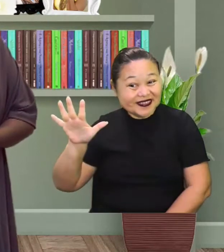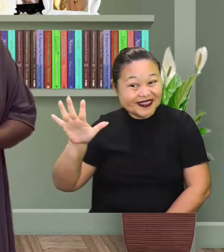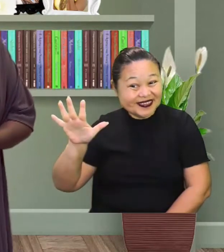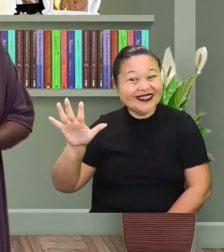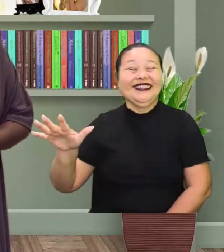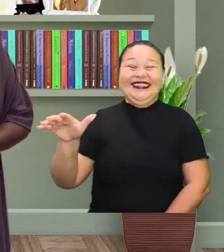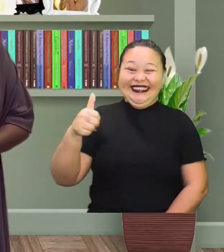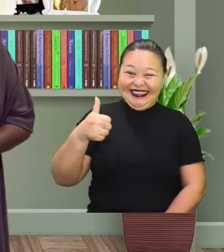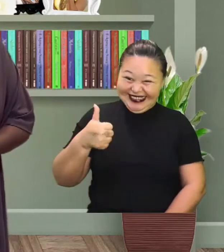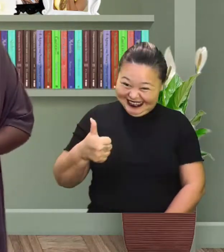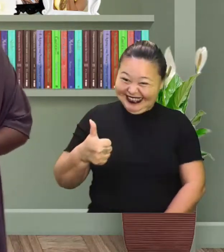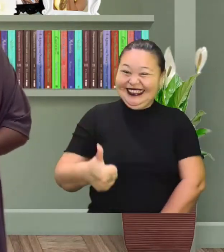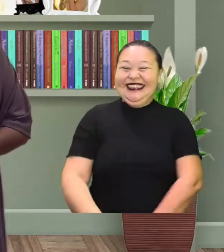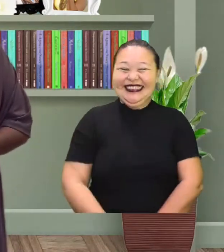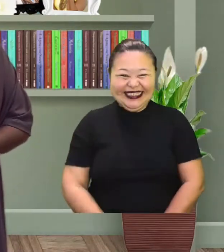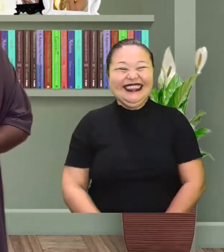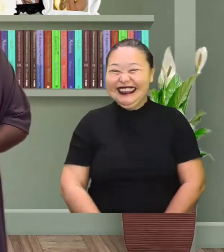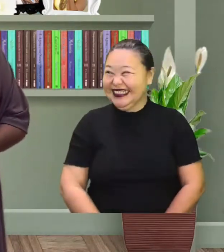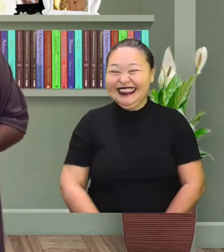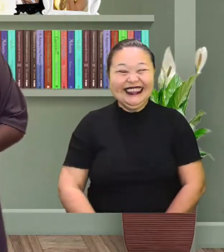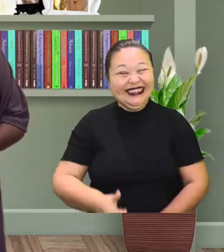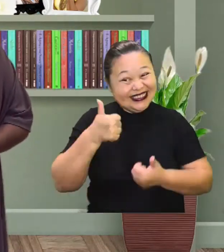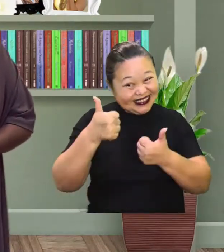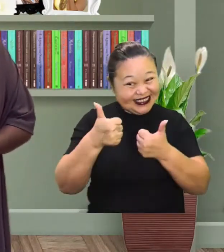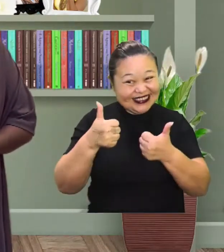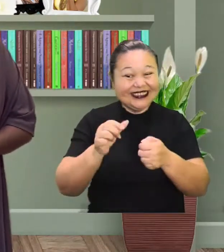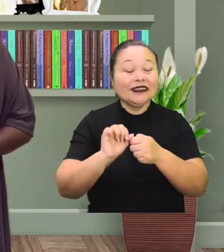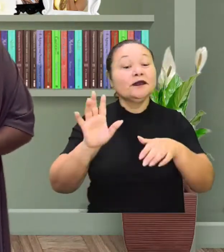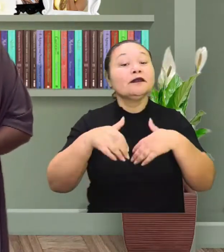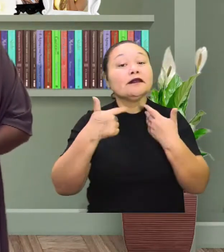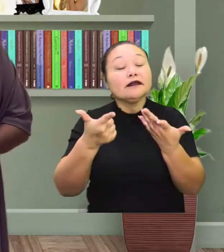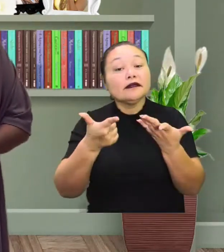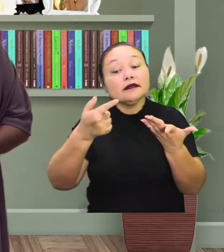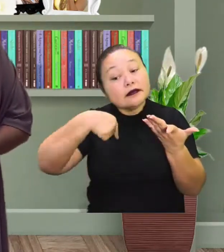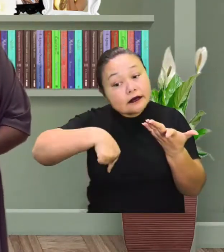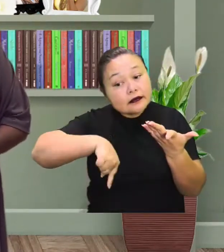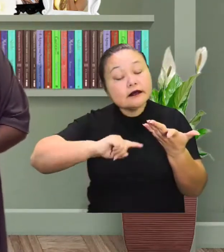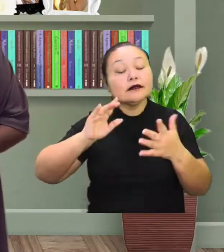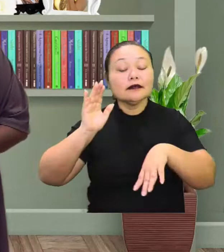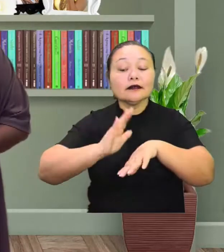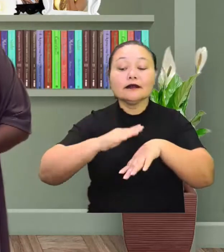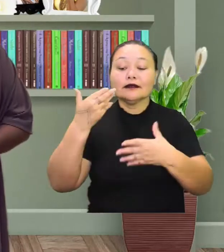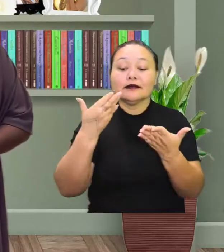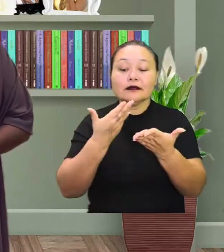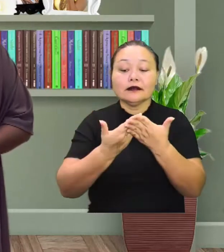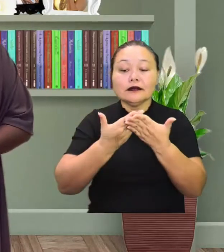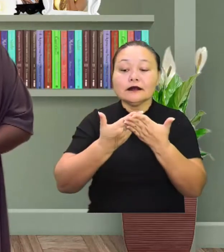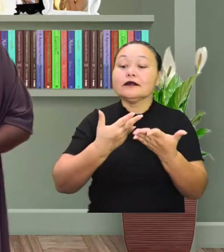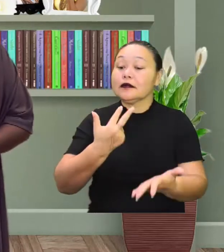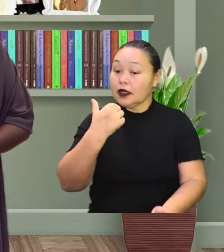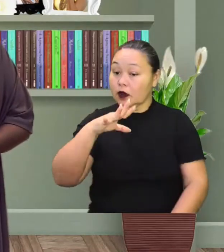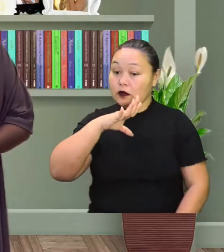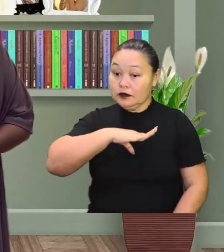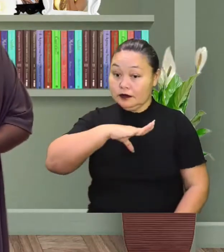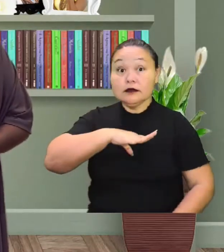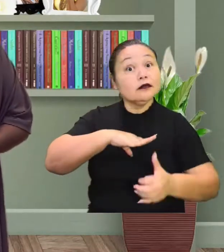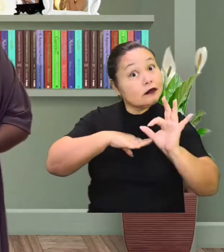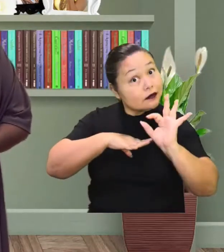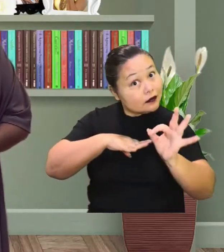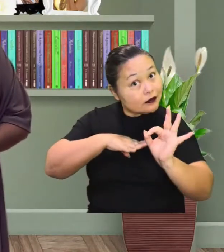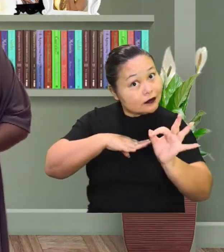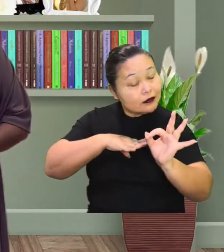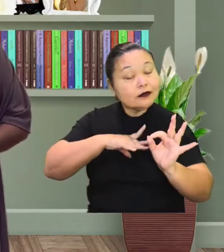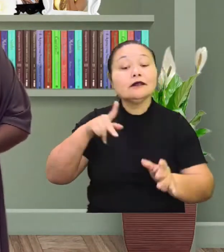Olá! Eita, agora sim, né? Tudo bem? Então estamos aqui para mais uma aula de língua portuguesa. É isso